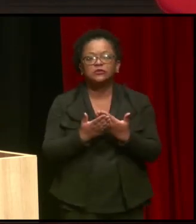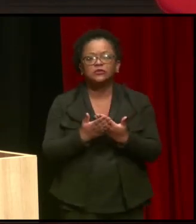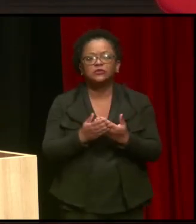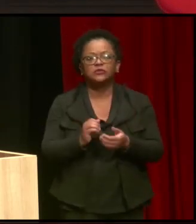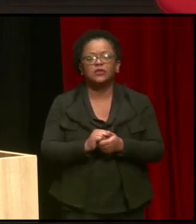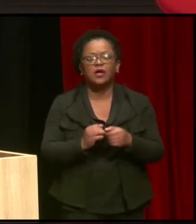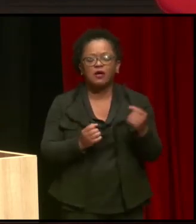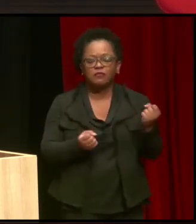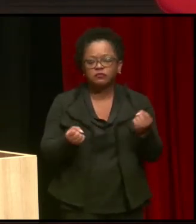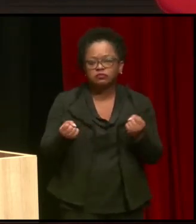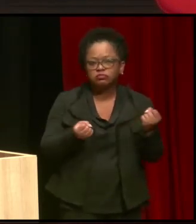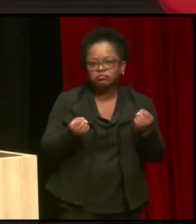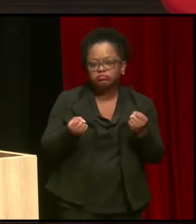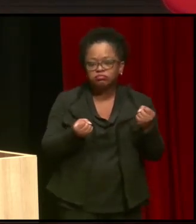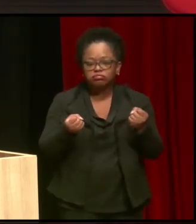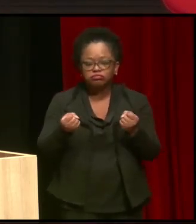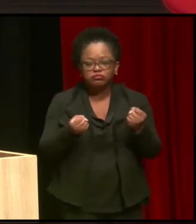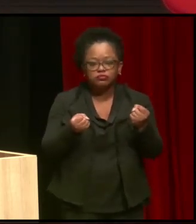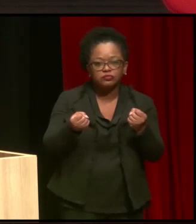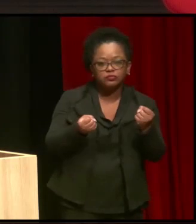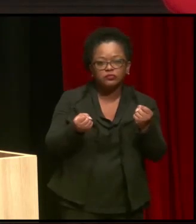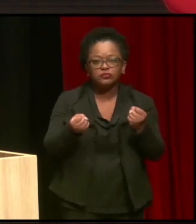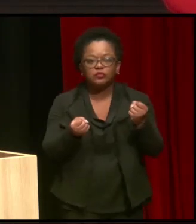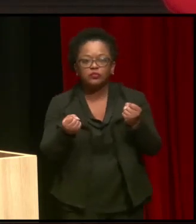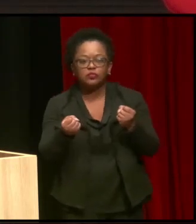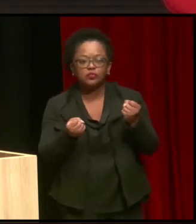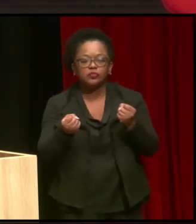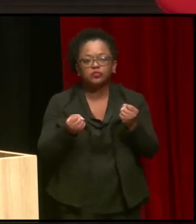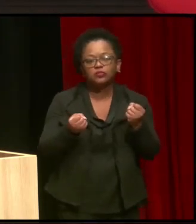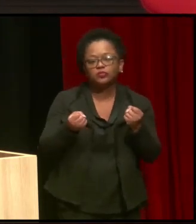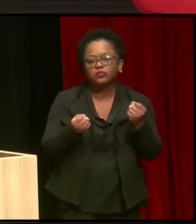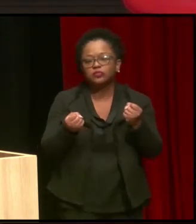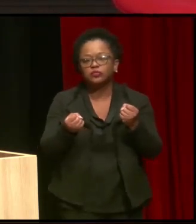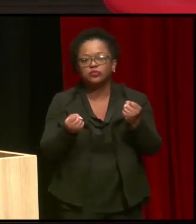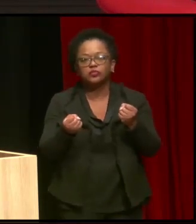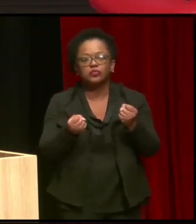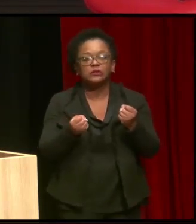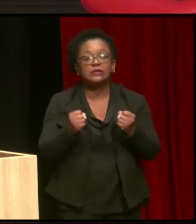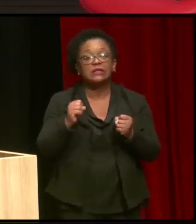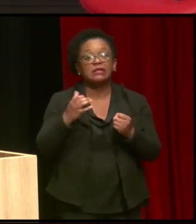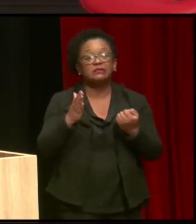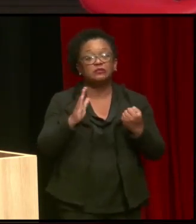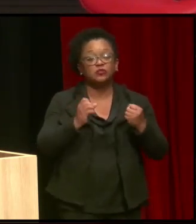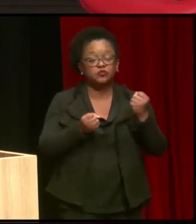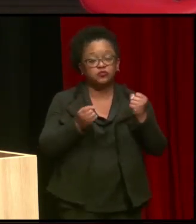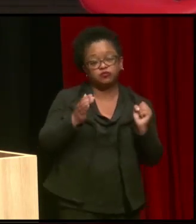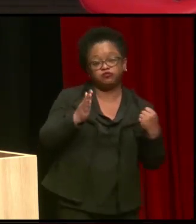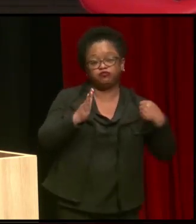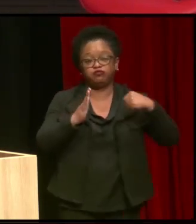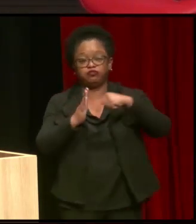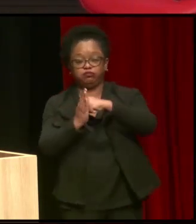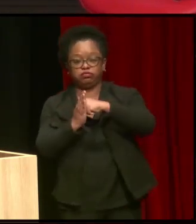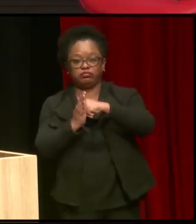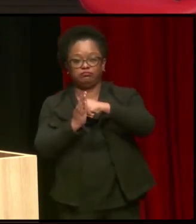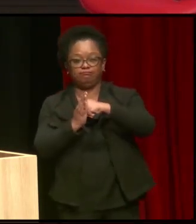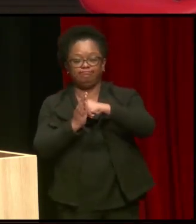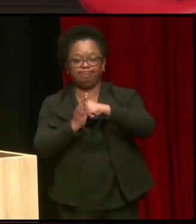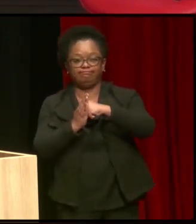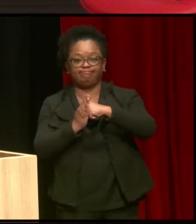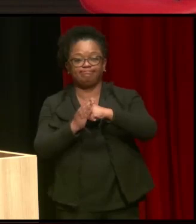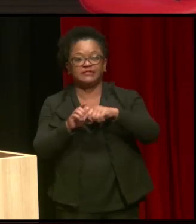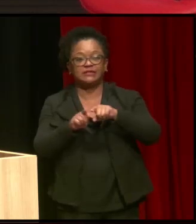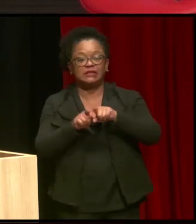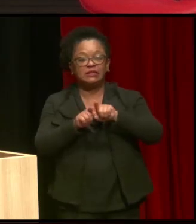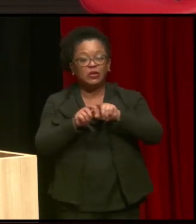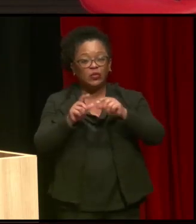de carro, um amigo dele lá, norueguês, e tiveram um acidente de carro. E o